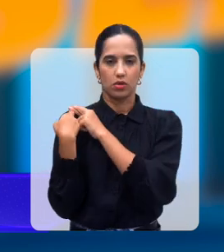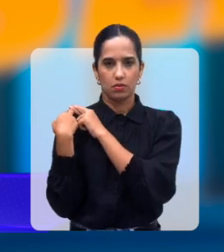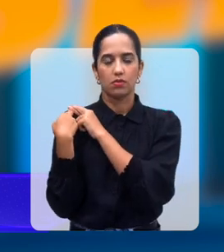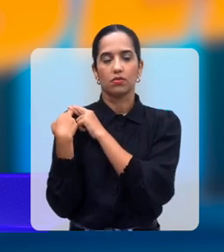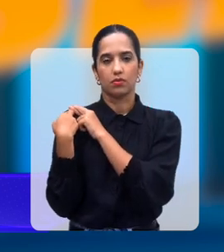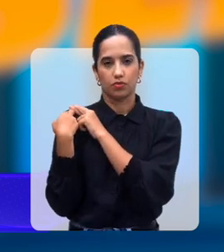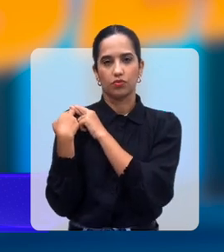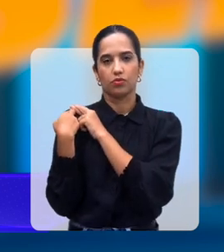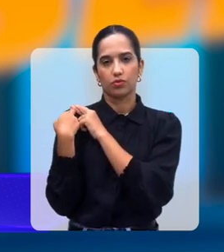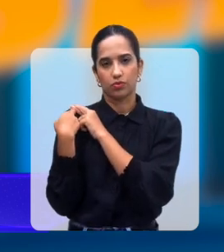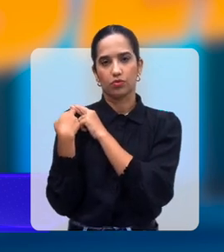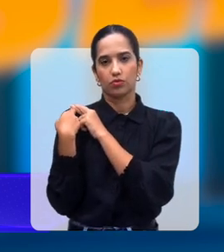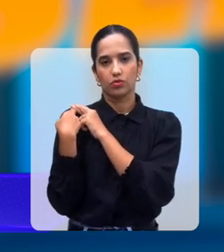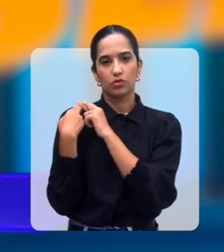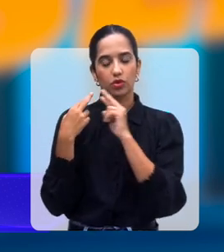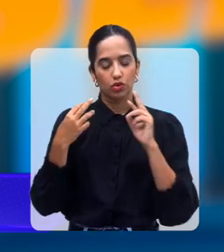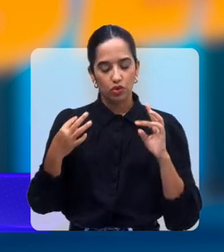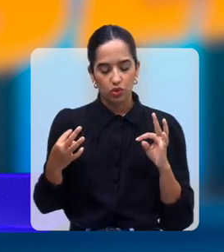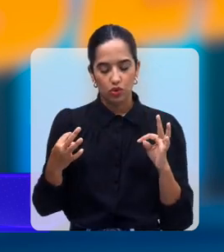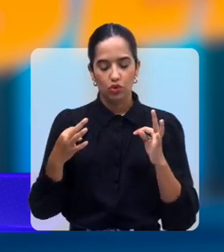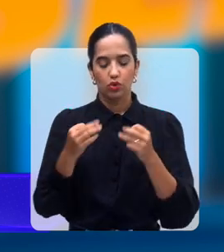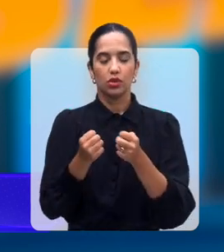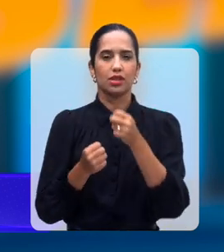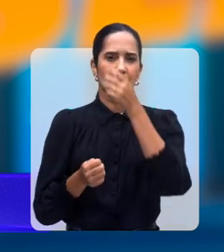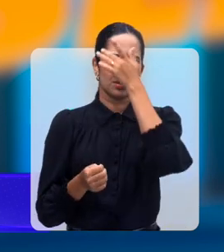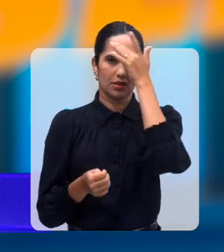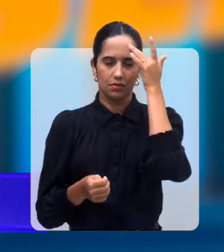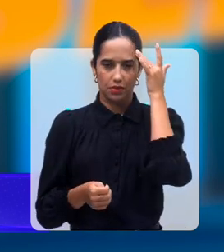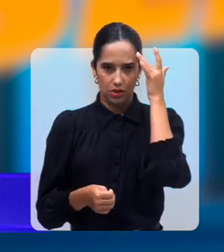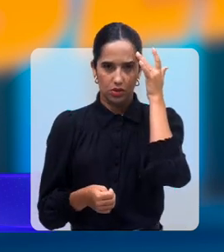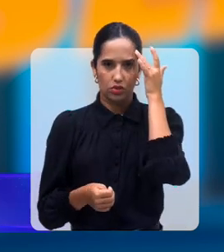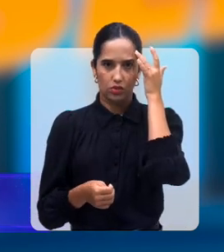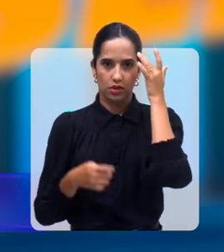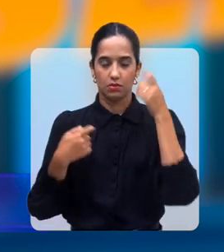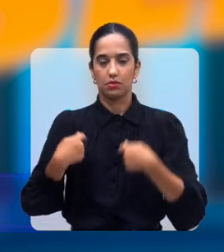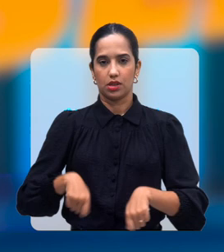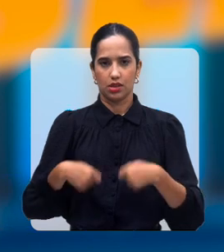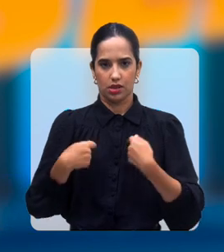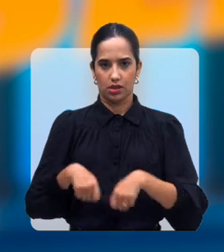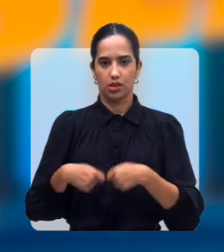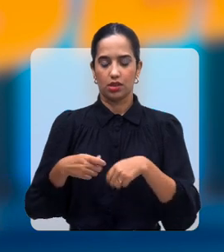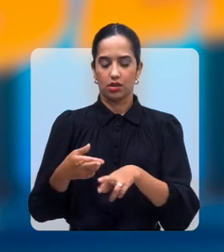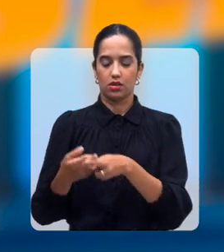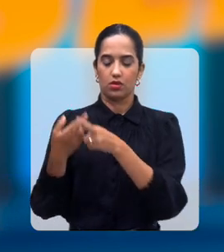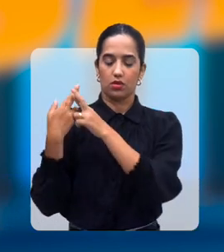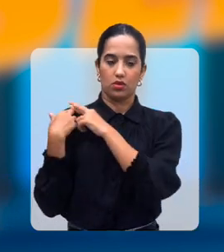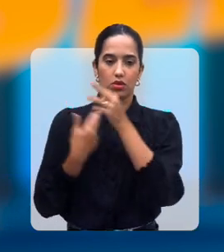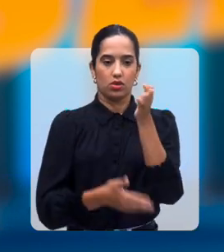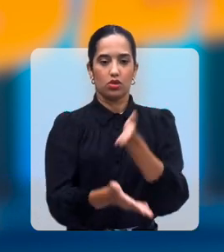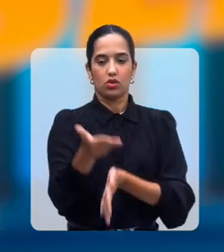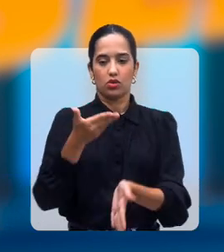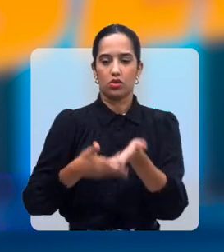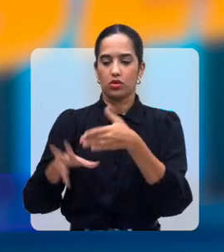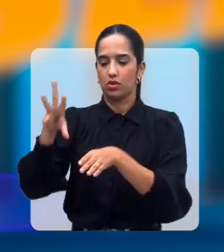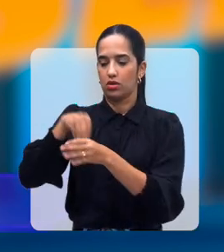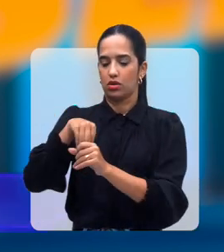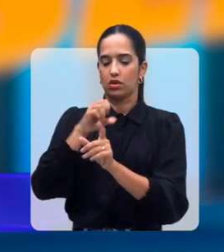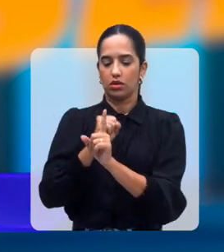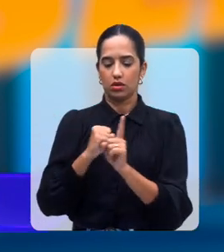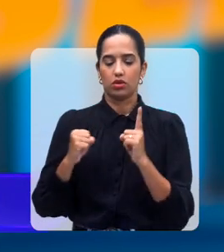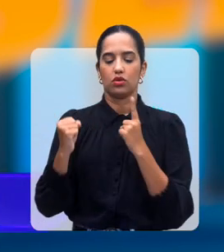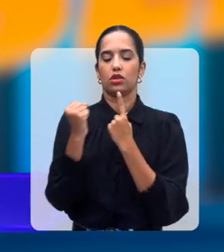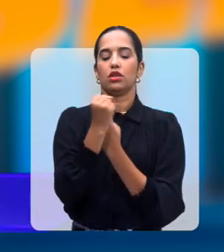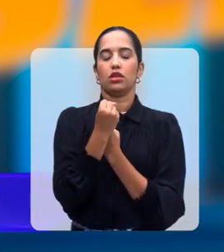responsabilidade que todo ser humano que se preze tem que ter, que é a responsabilidade com as pessoas, a responsabilidade